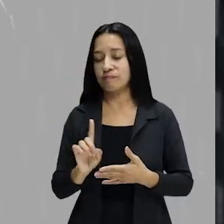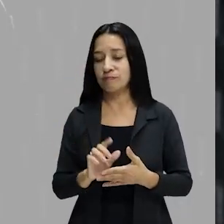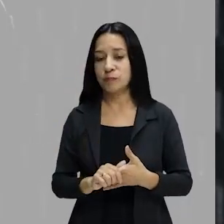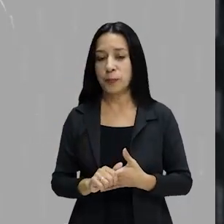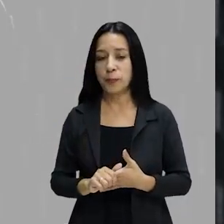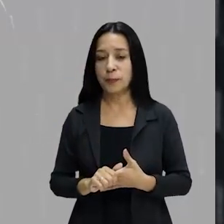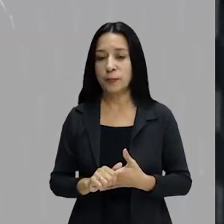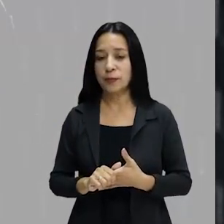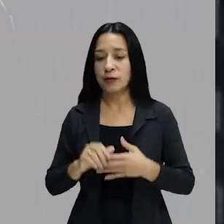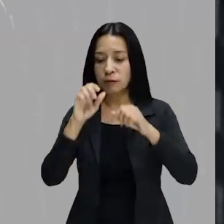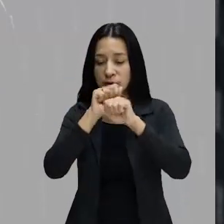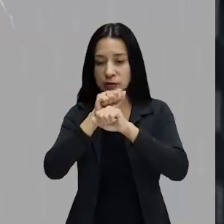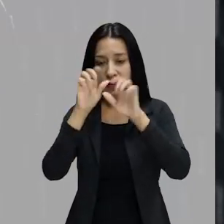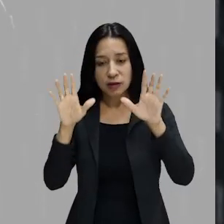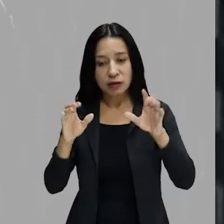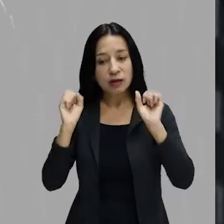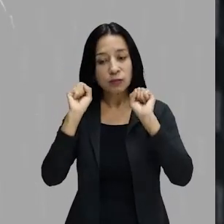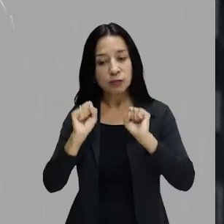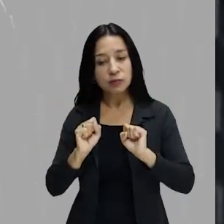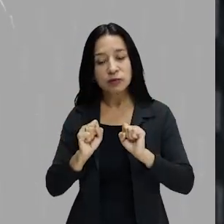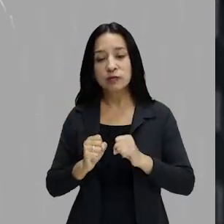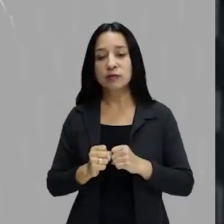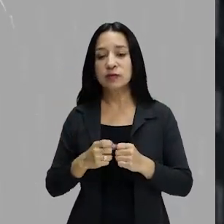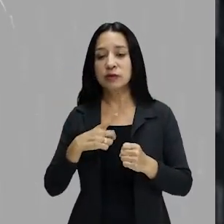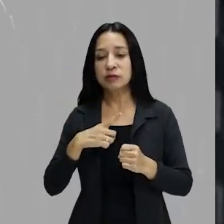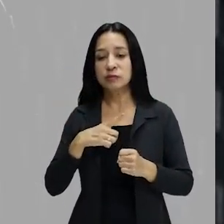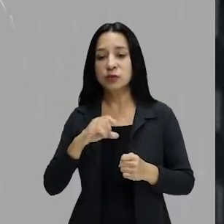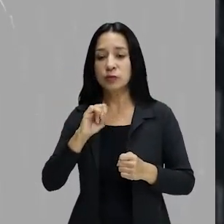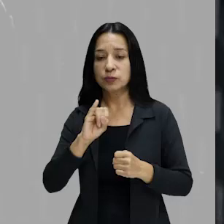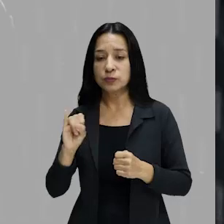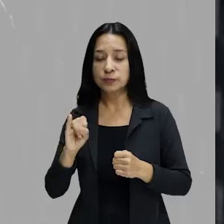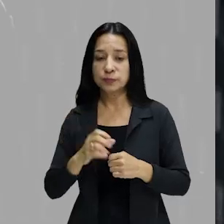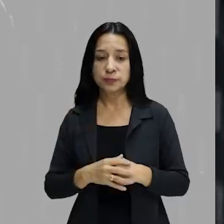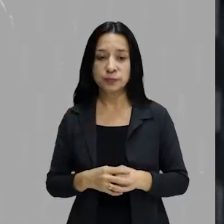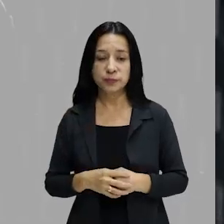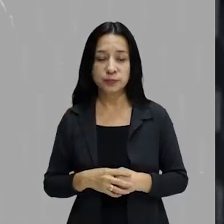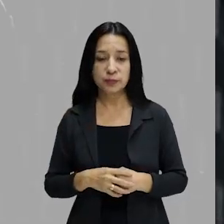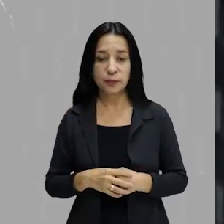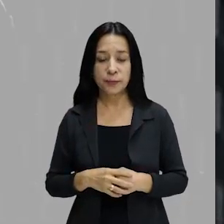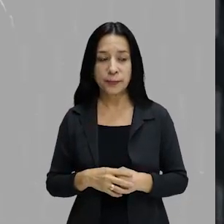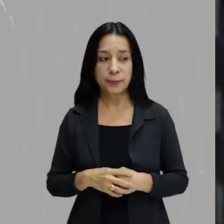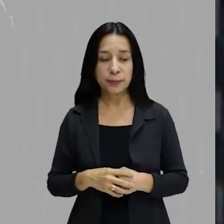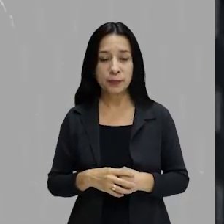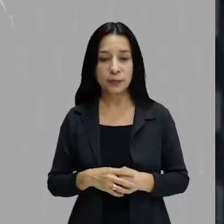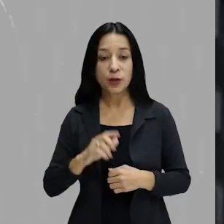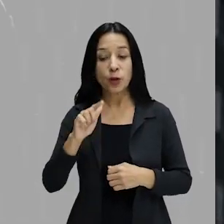clara possível, é a que tem o se, tá bom? Mais uma.